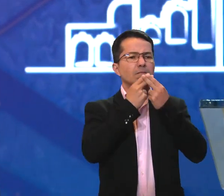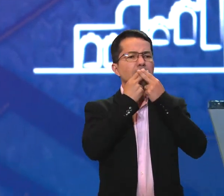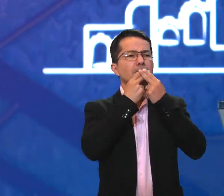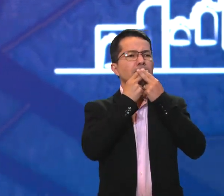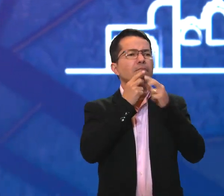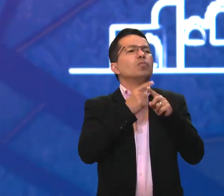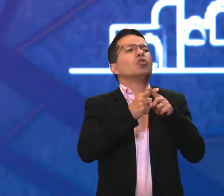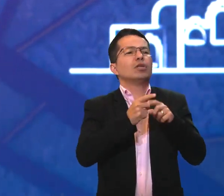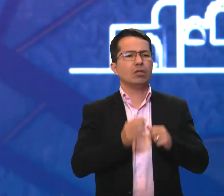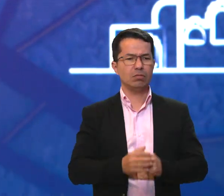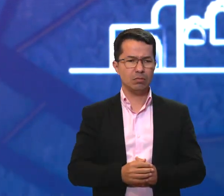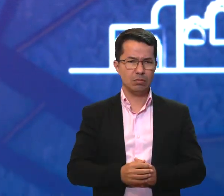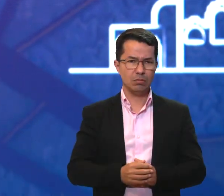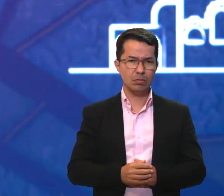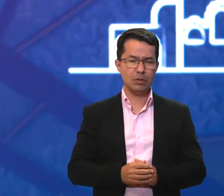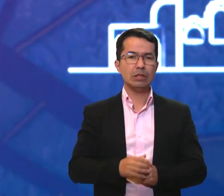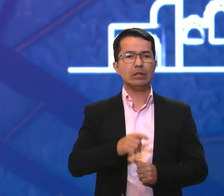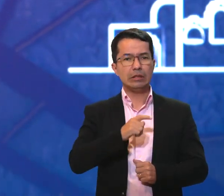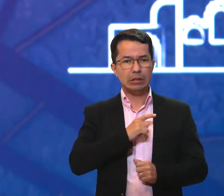Bíblia, com jejum e...